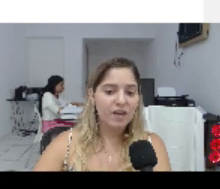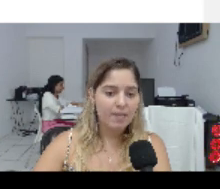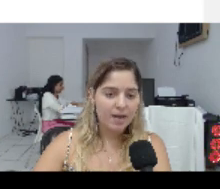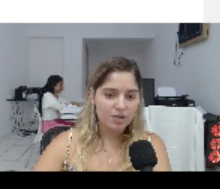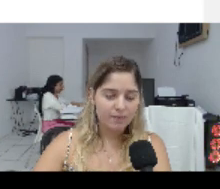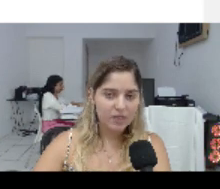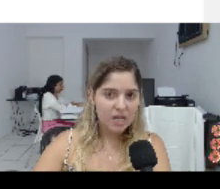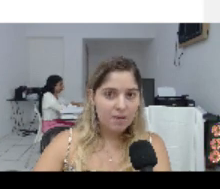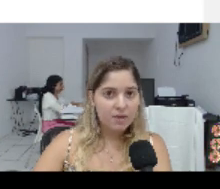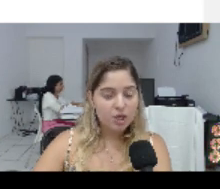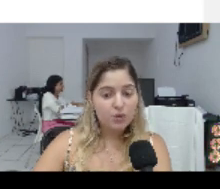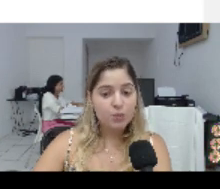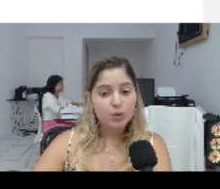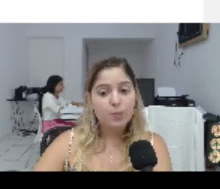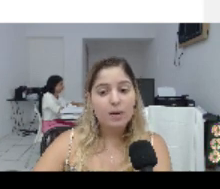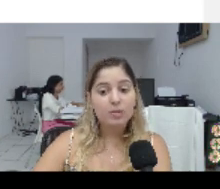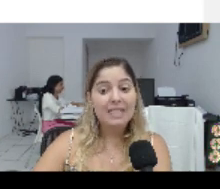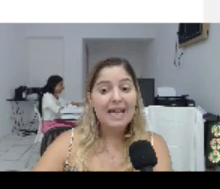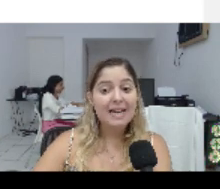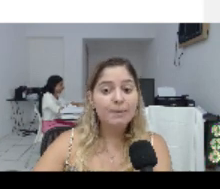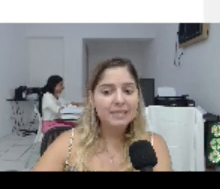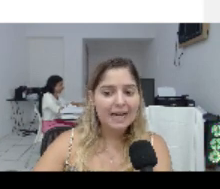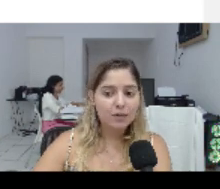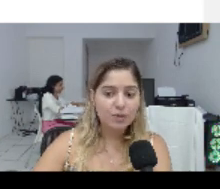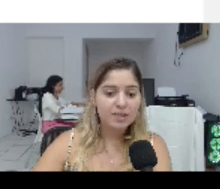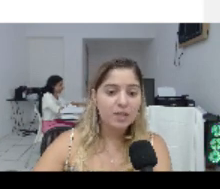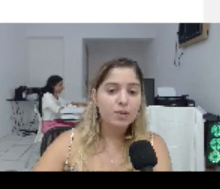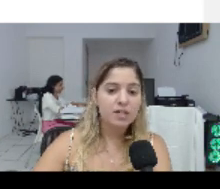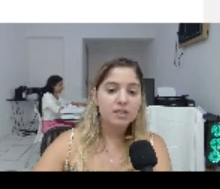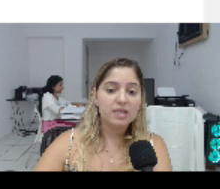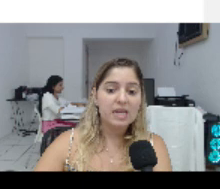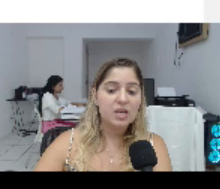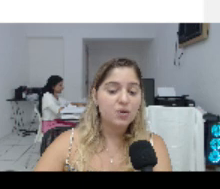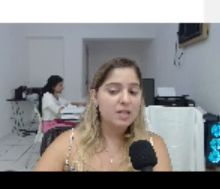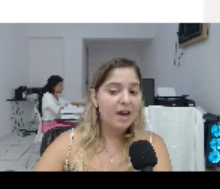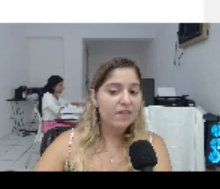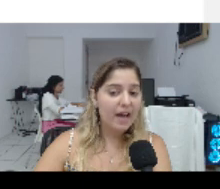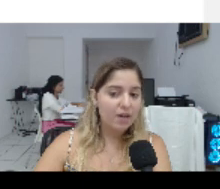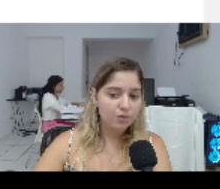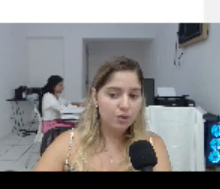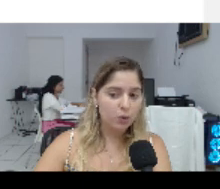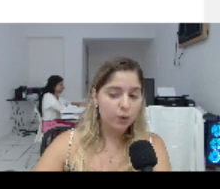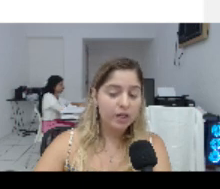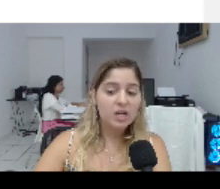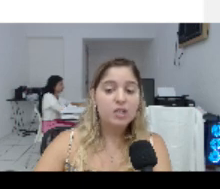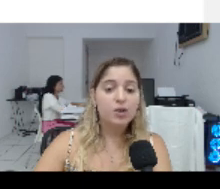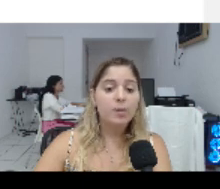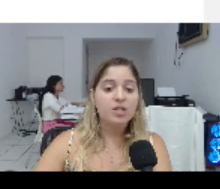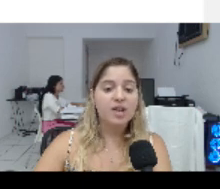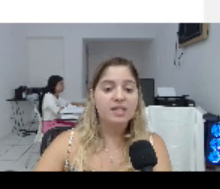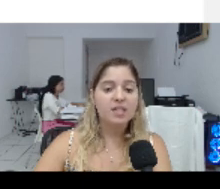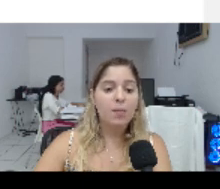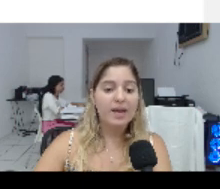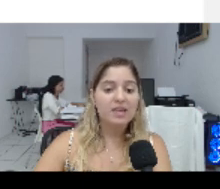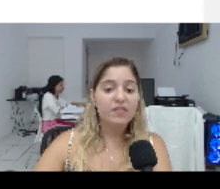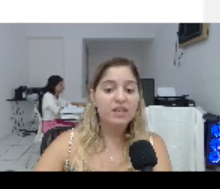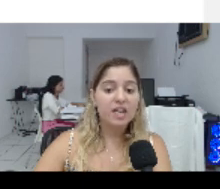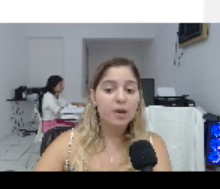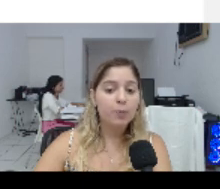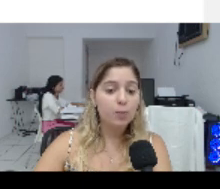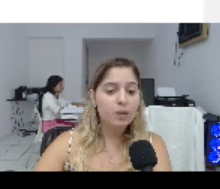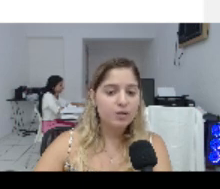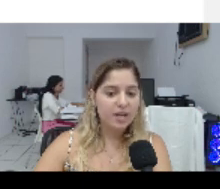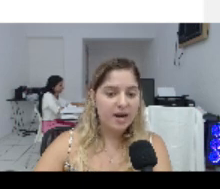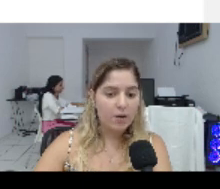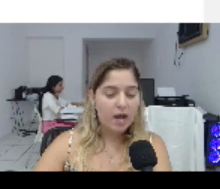da enfermagem. Ministro do Supremo nega mandado de segurança que questionava ato de Lula sobre indicação para